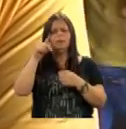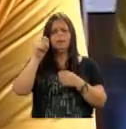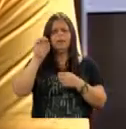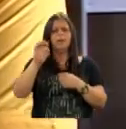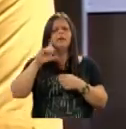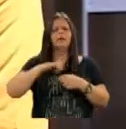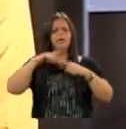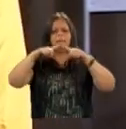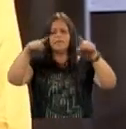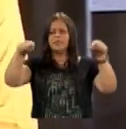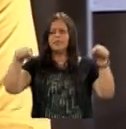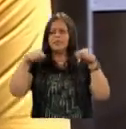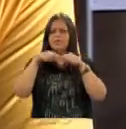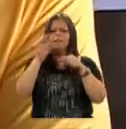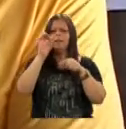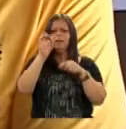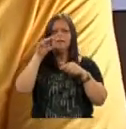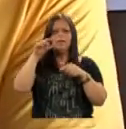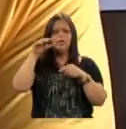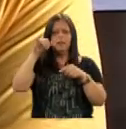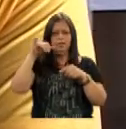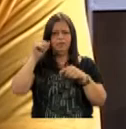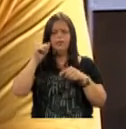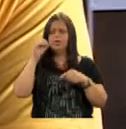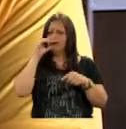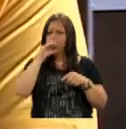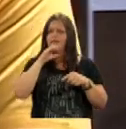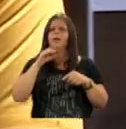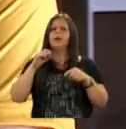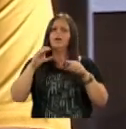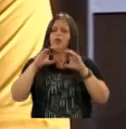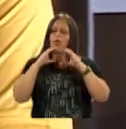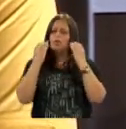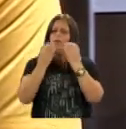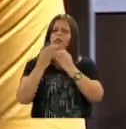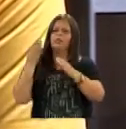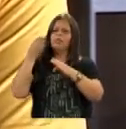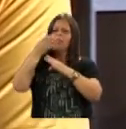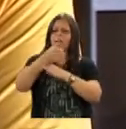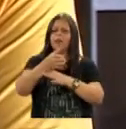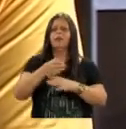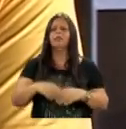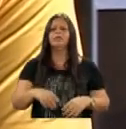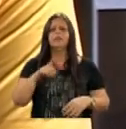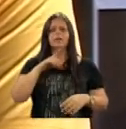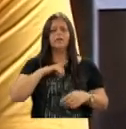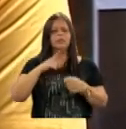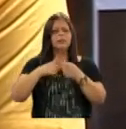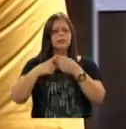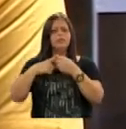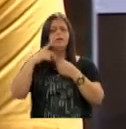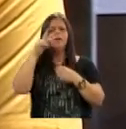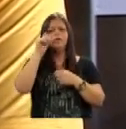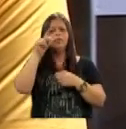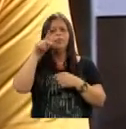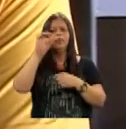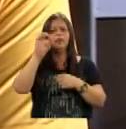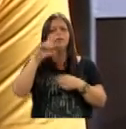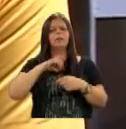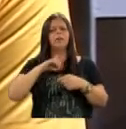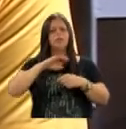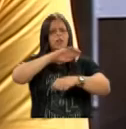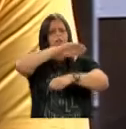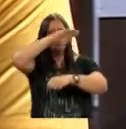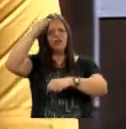em que a comunidade toda vai vai lá tem após que a intensidade que a apae tem um ginásio de